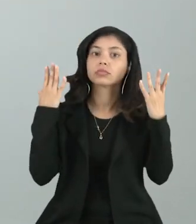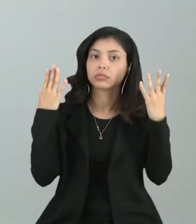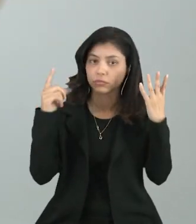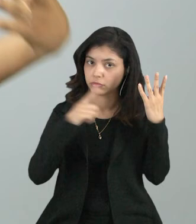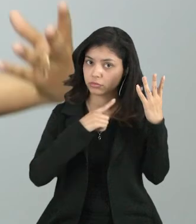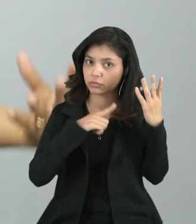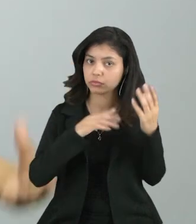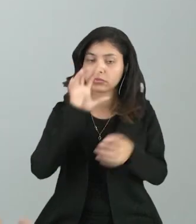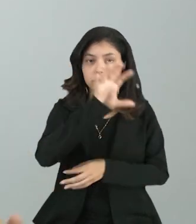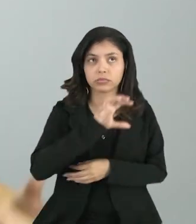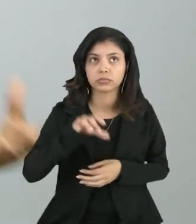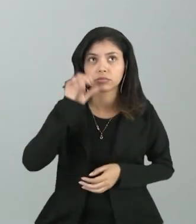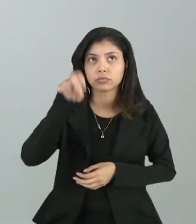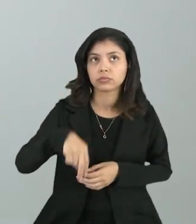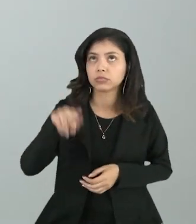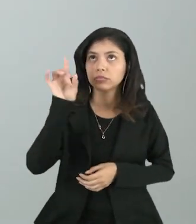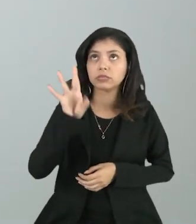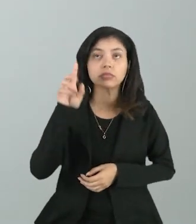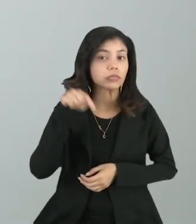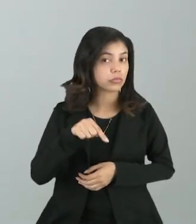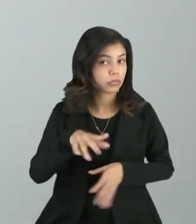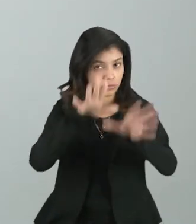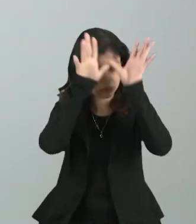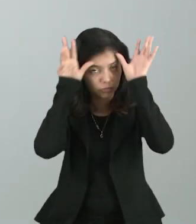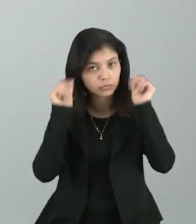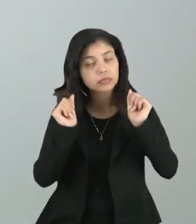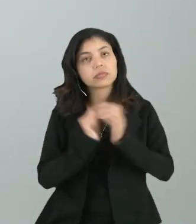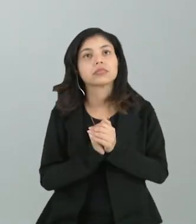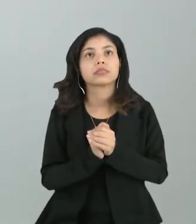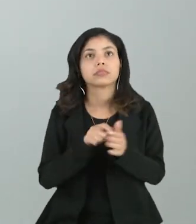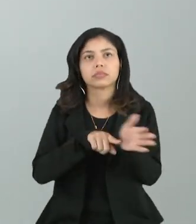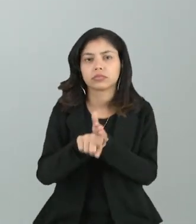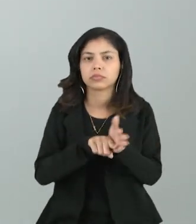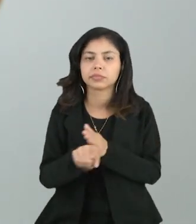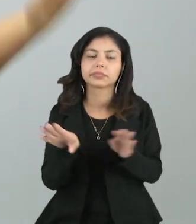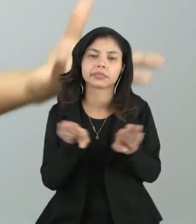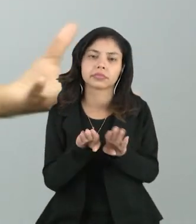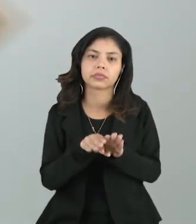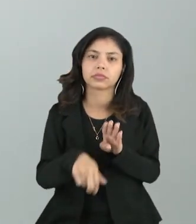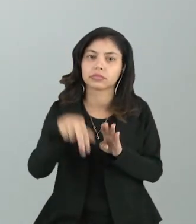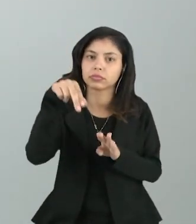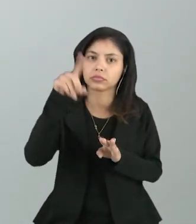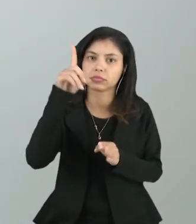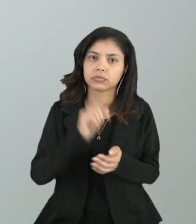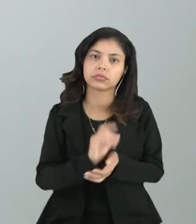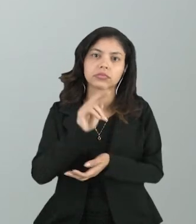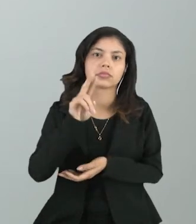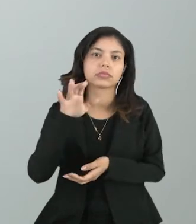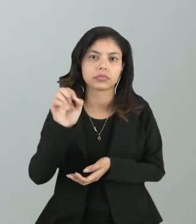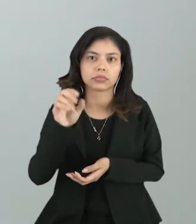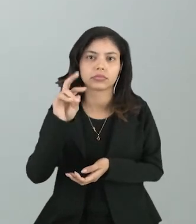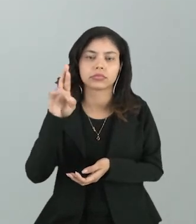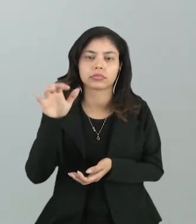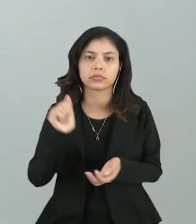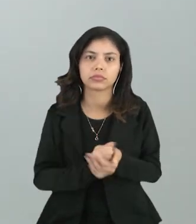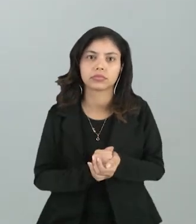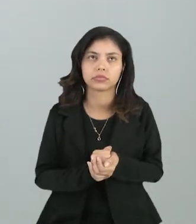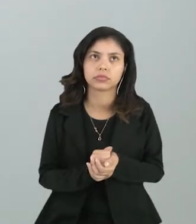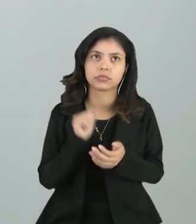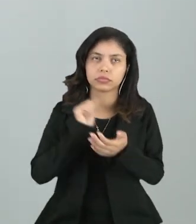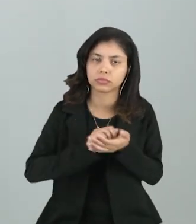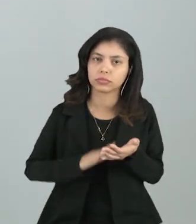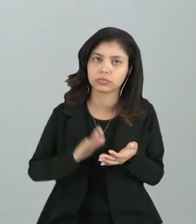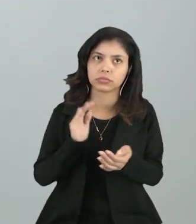que existem na região norte, não somente no Acre, e pesquisar também na do Nordeste e Centro-Oeste. E a gente vai para o